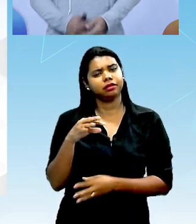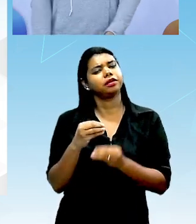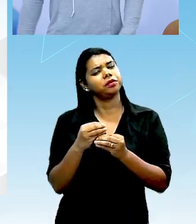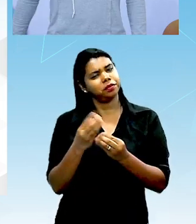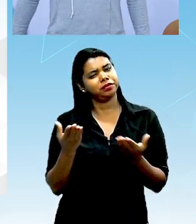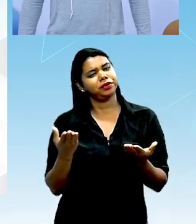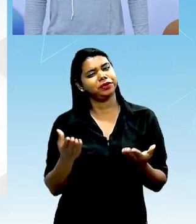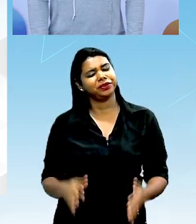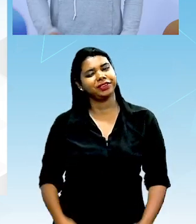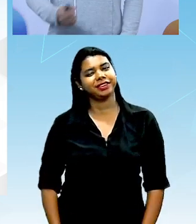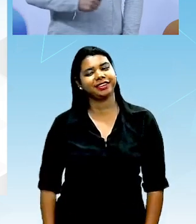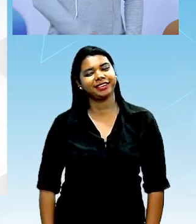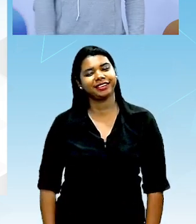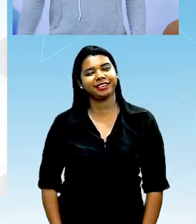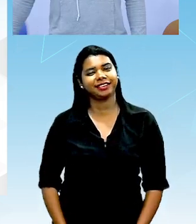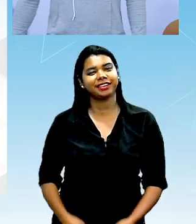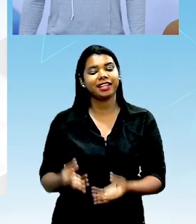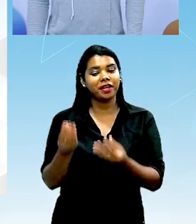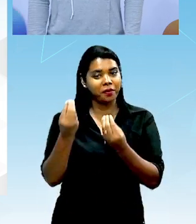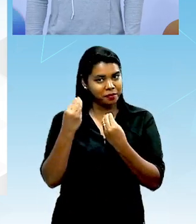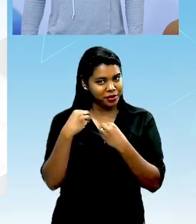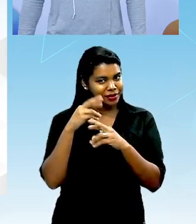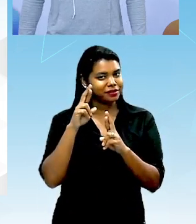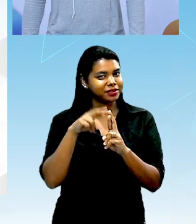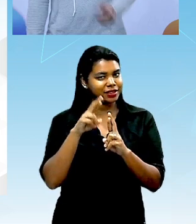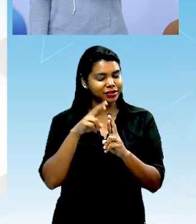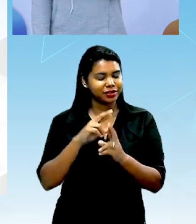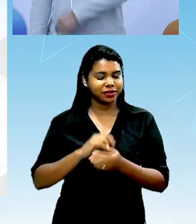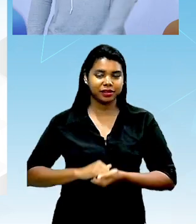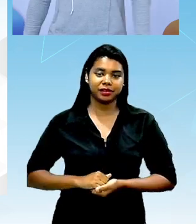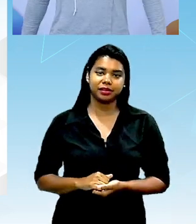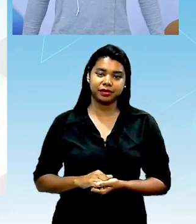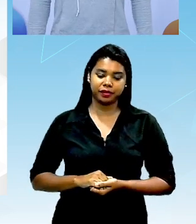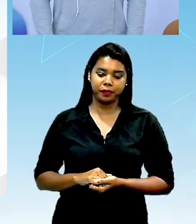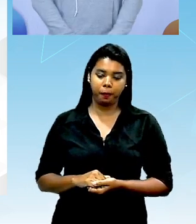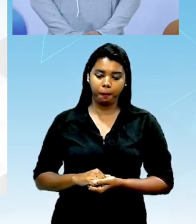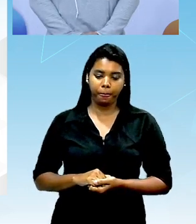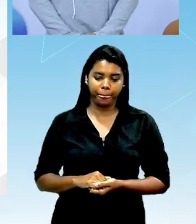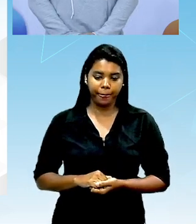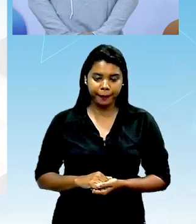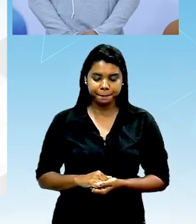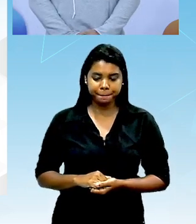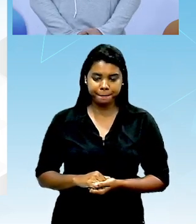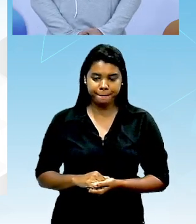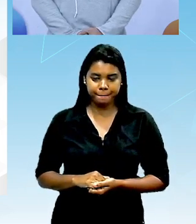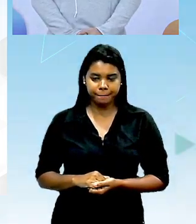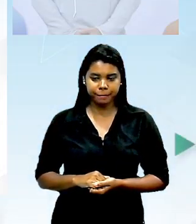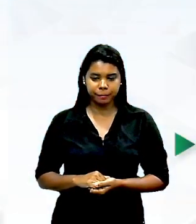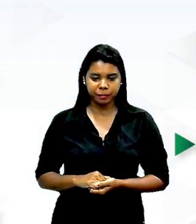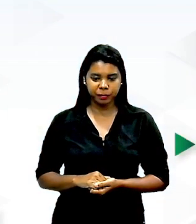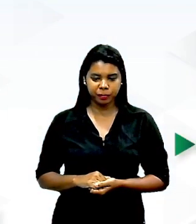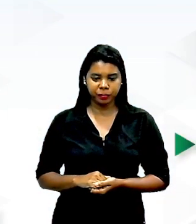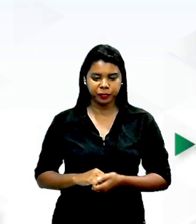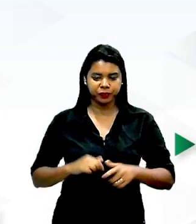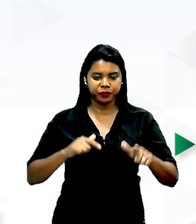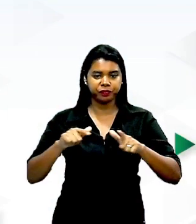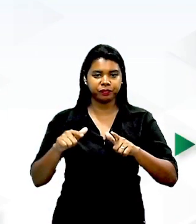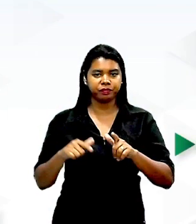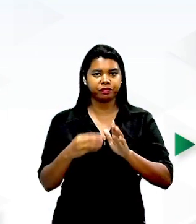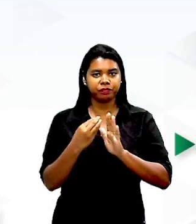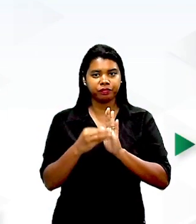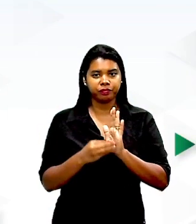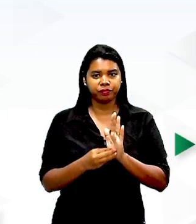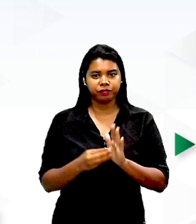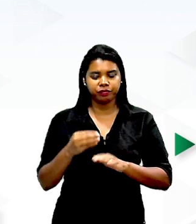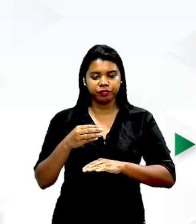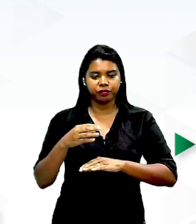né? E manda para a gente a referência, tá bom? Vamos lá, então. Agora, questões para a gente trabalhar exercício na área de